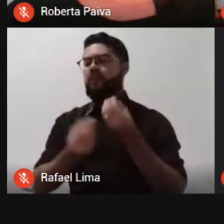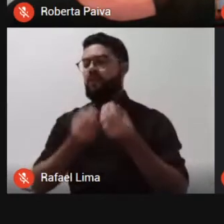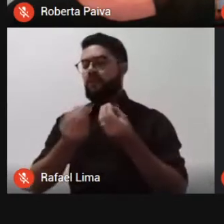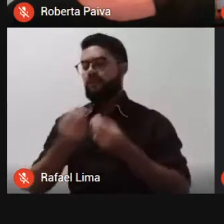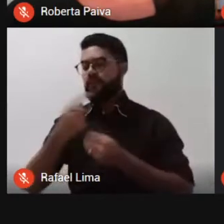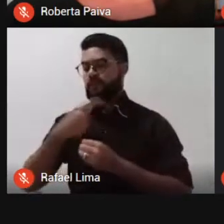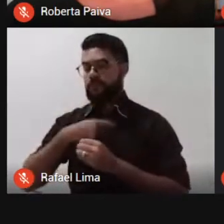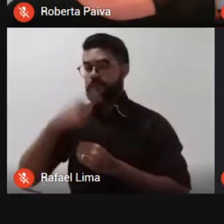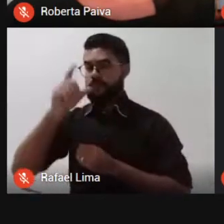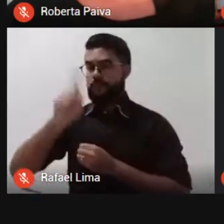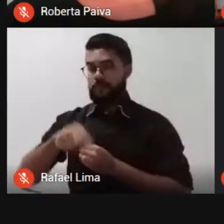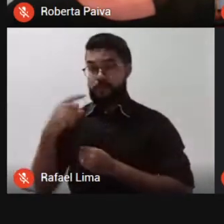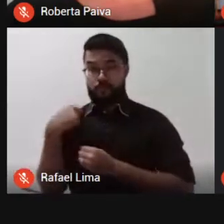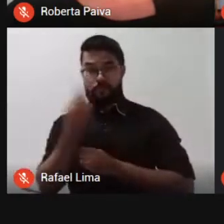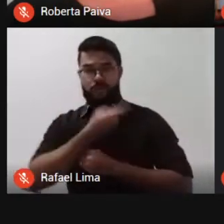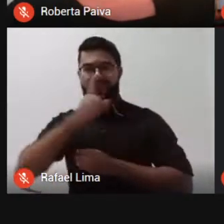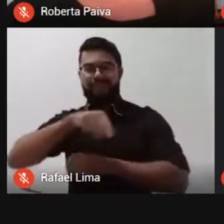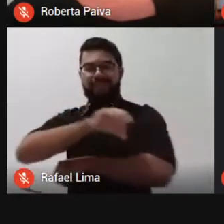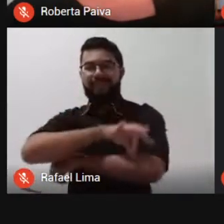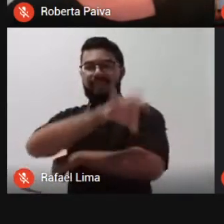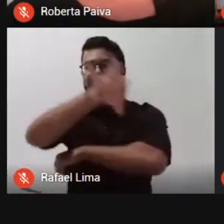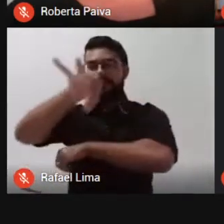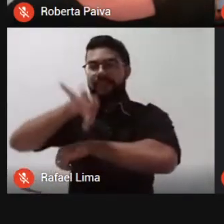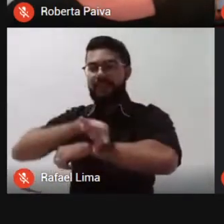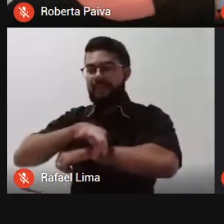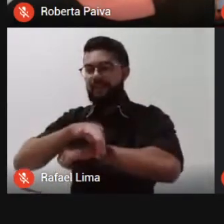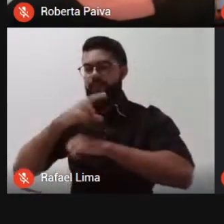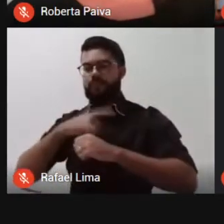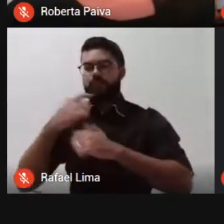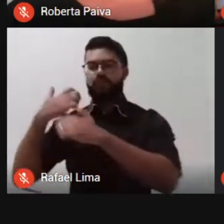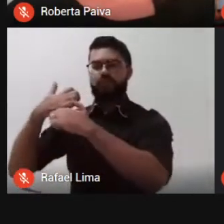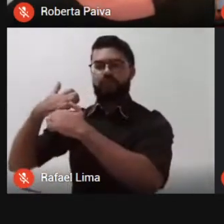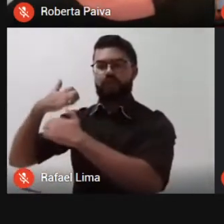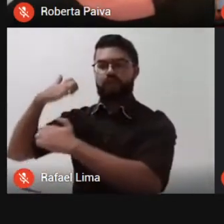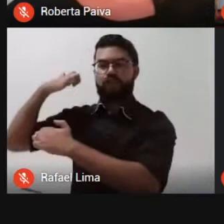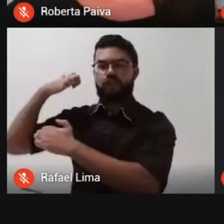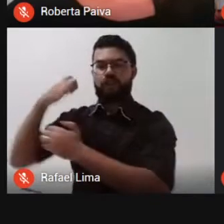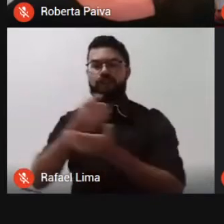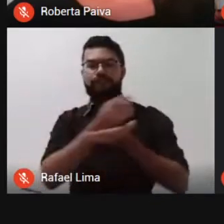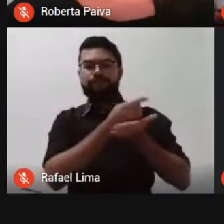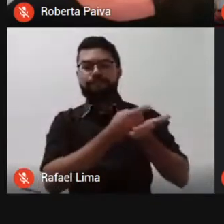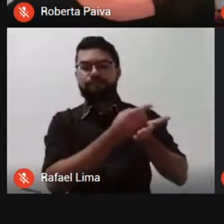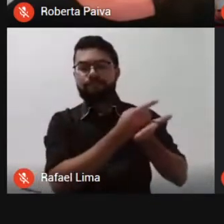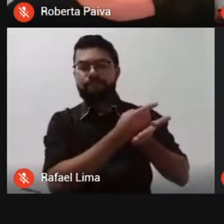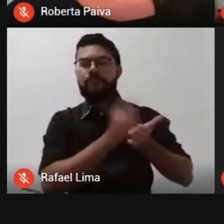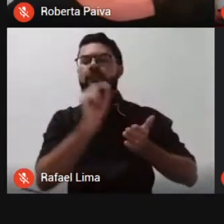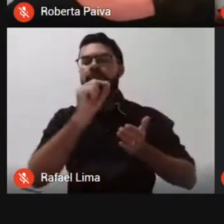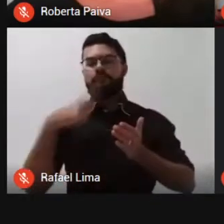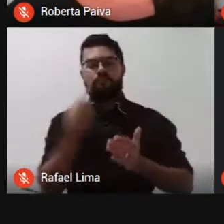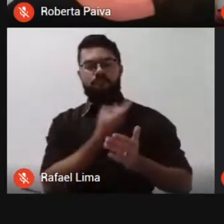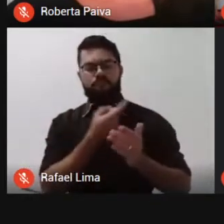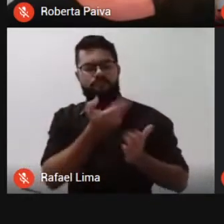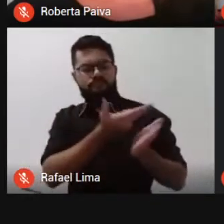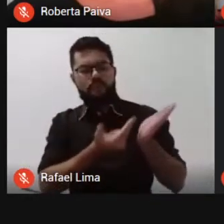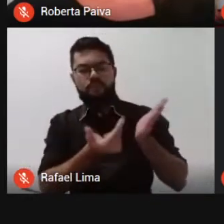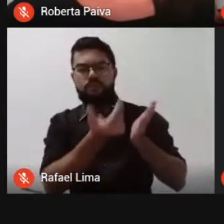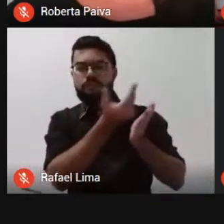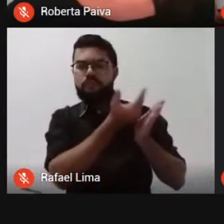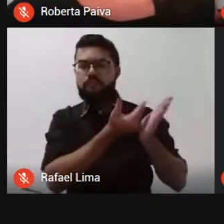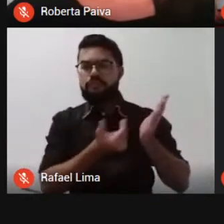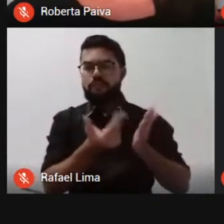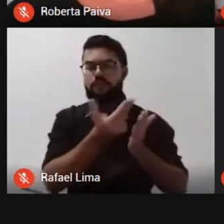para nós, arquitetos, engenheiros, designers, é que a gente vai produzir geometrias a partir de